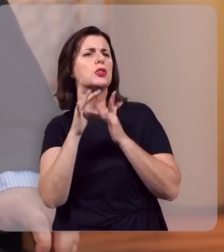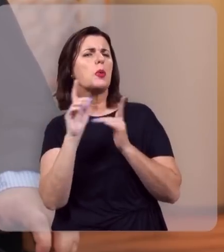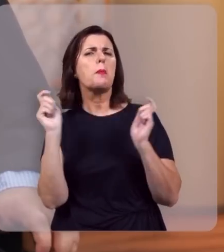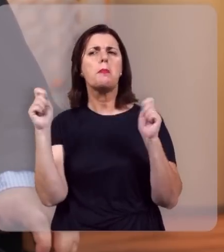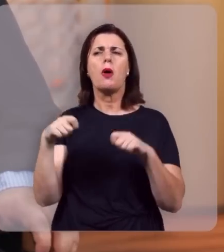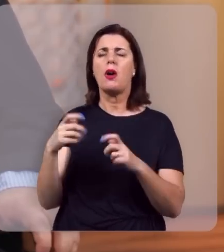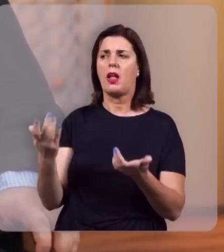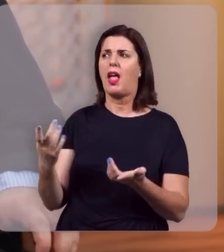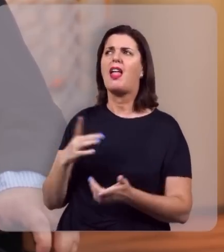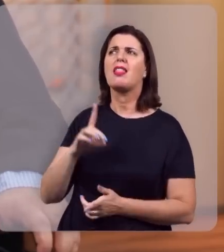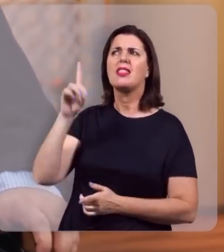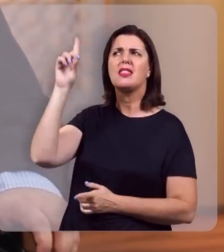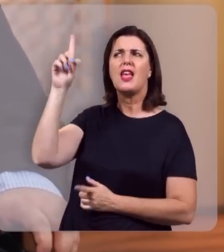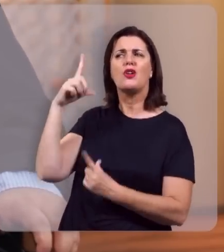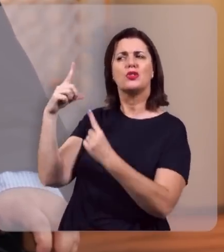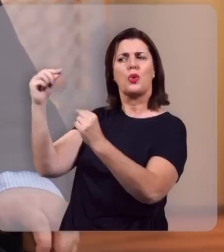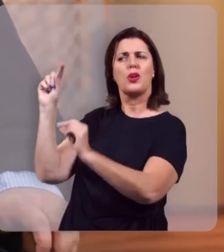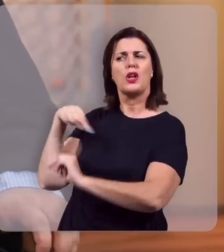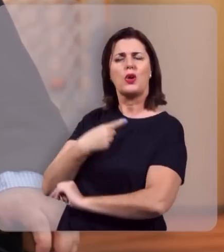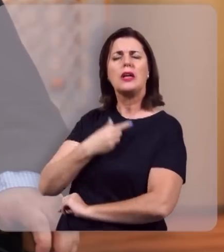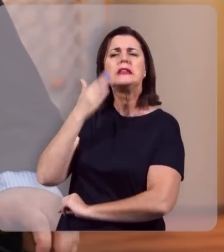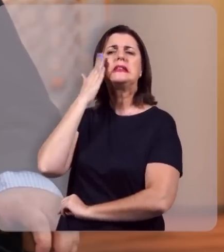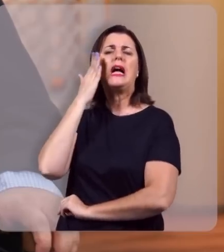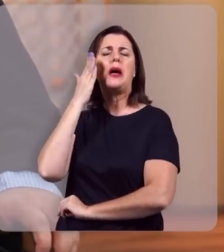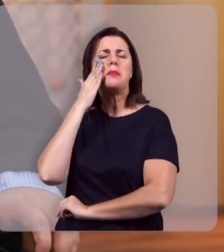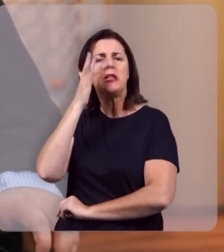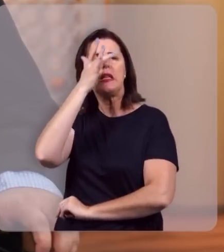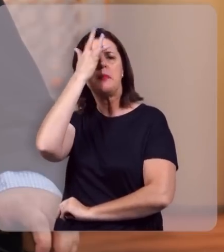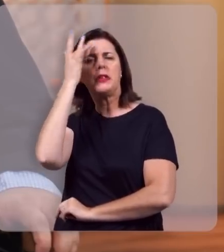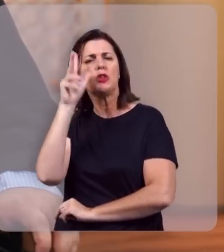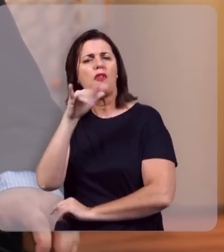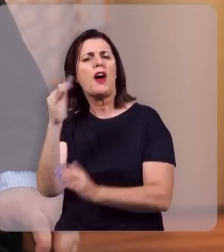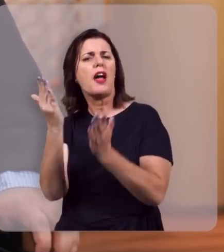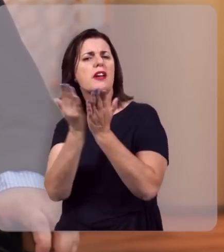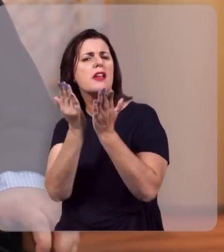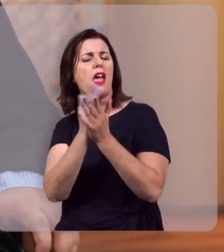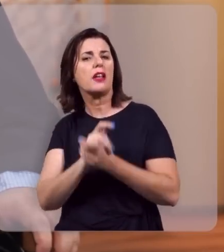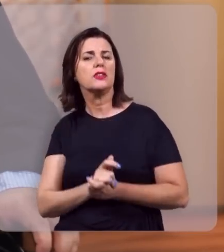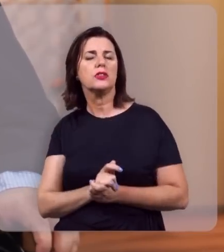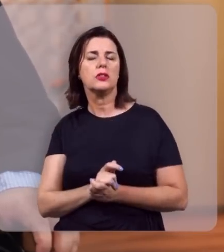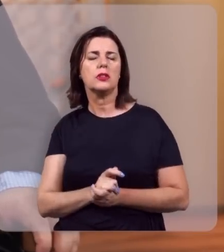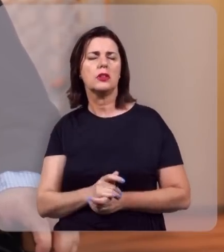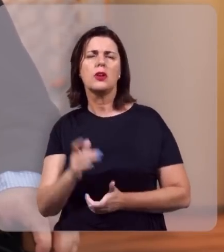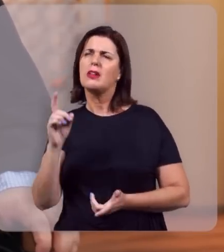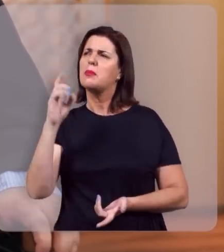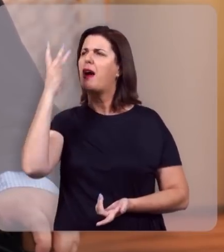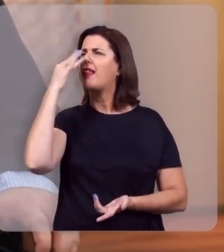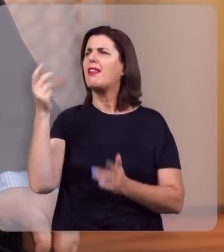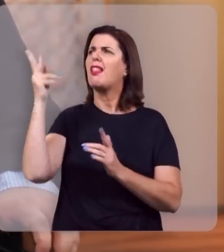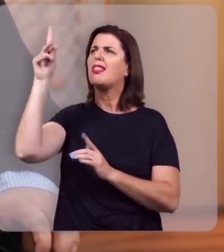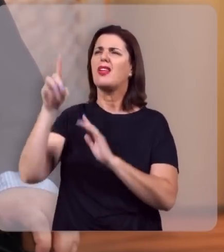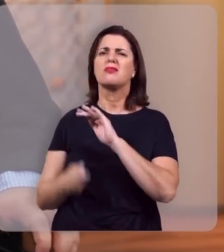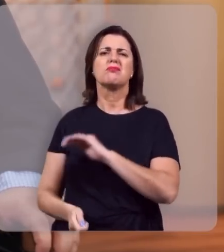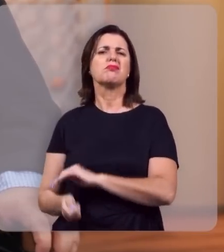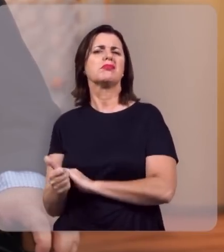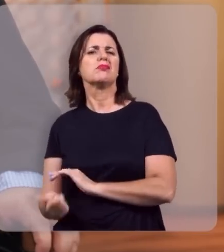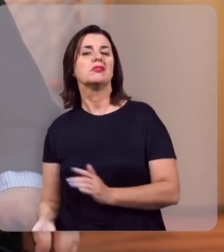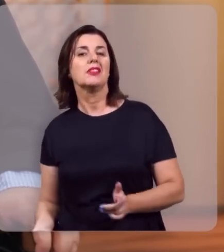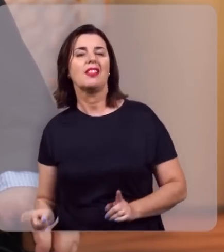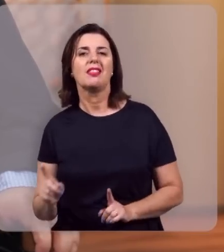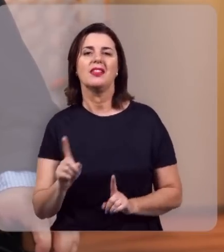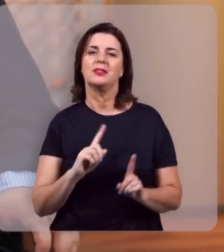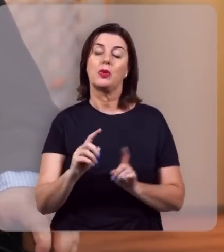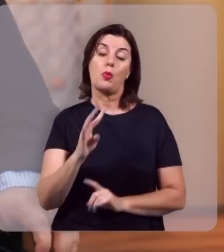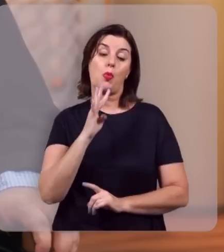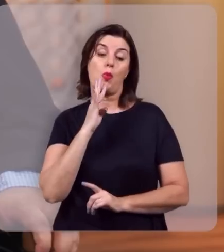seguinte: não, Deus predestinou porque Ele sabia que a pessoa ia crer. Como se Deus fosse trapaceiro, reverendo Rodrigo. O verbo